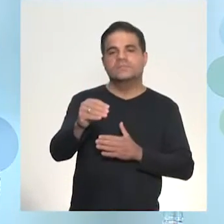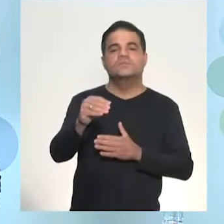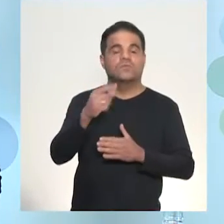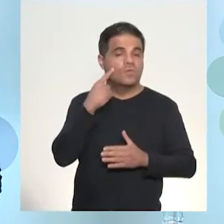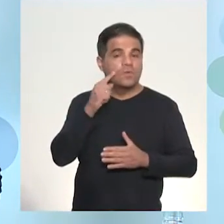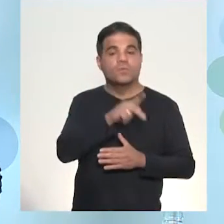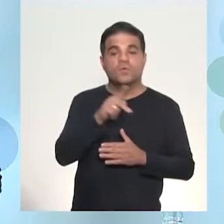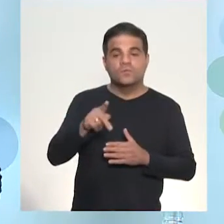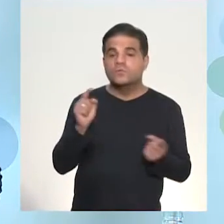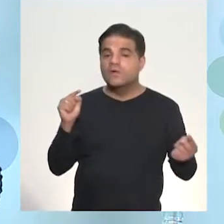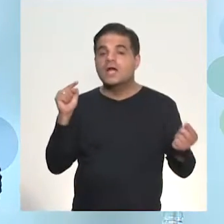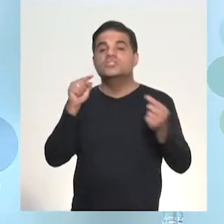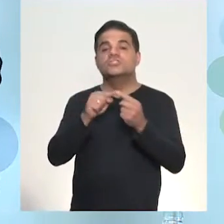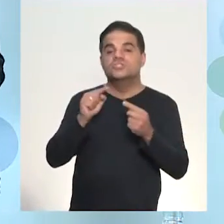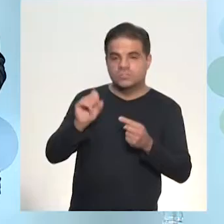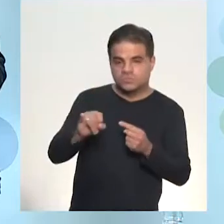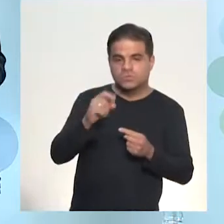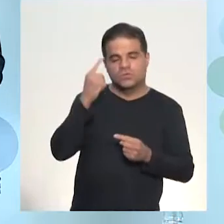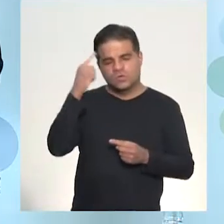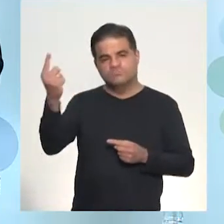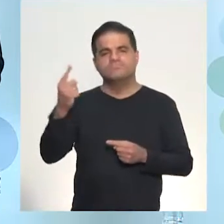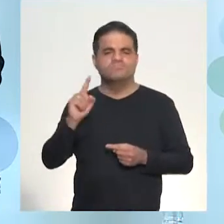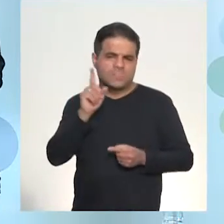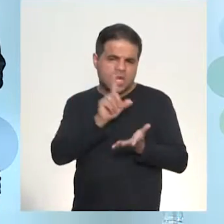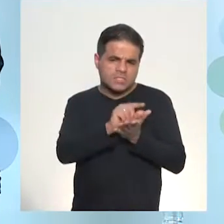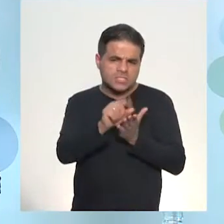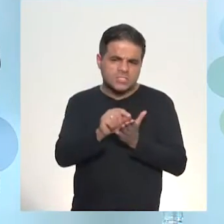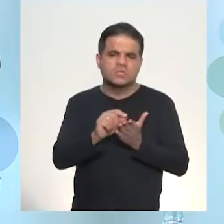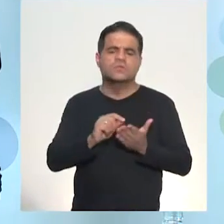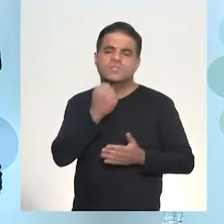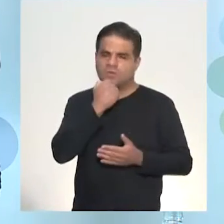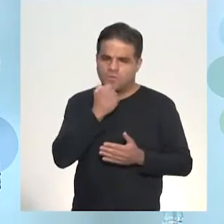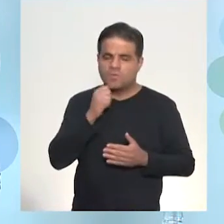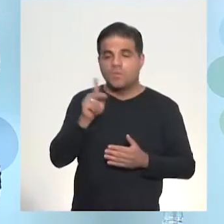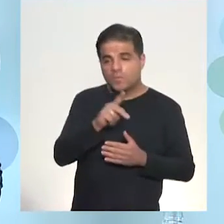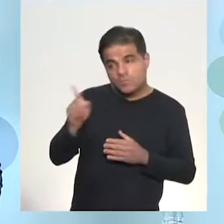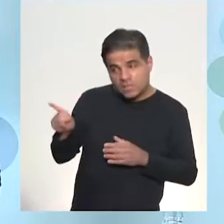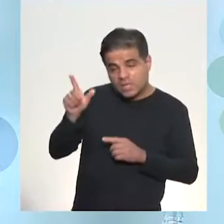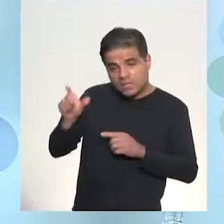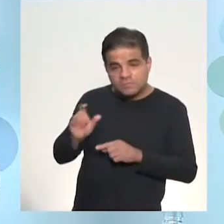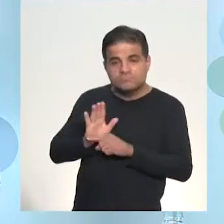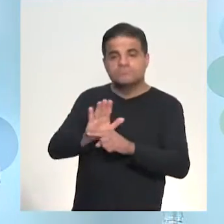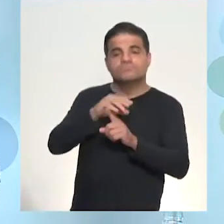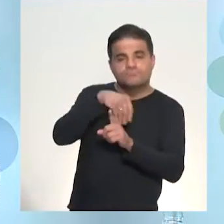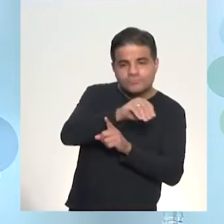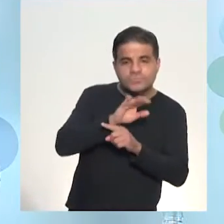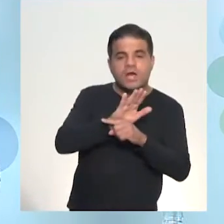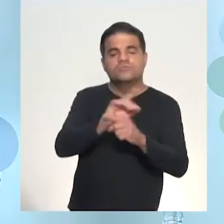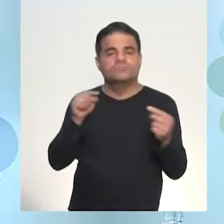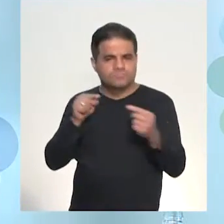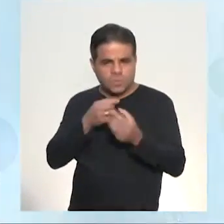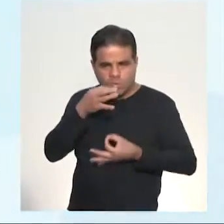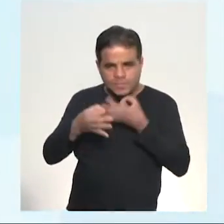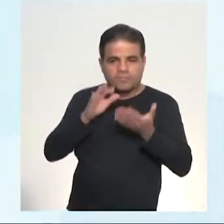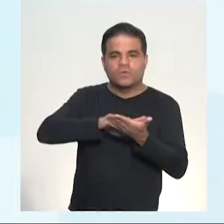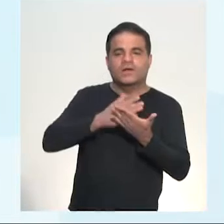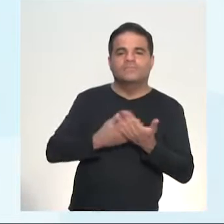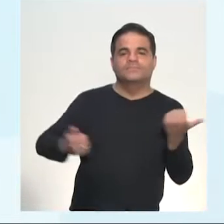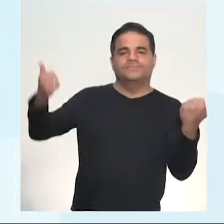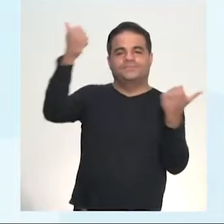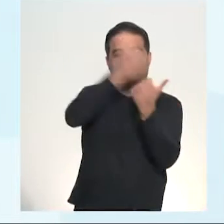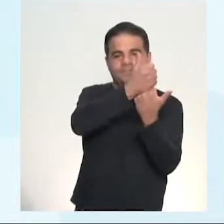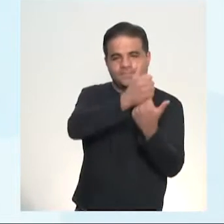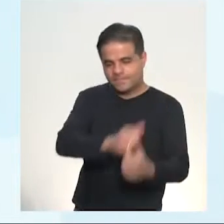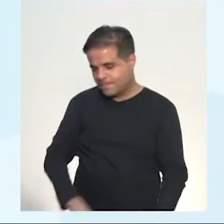se faz sentido. Obviamente a gente tira, é um artigo científico, né? Mas o professor está aqui para embasar e dizer se faz sentido e comentar com a gente. Os anfíbios